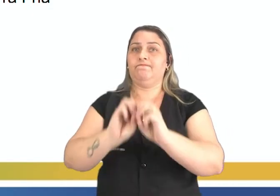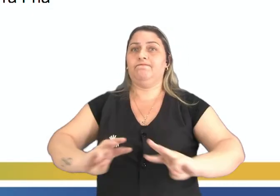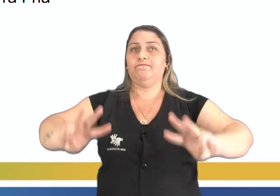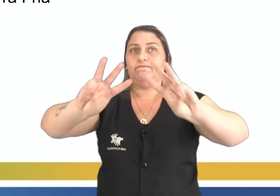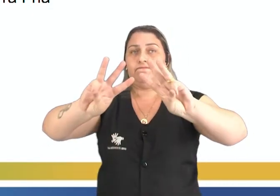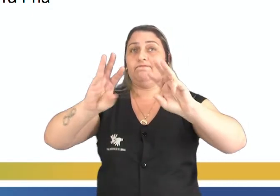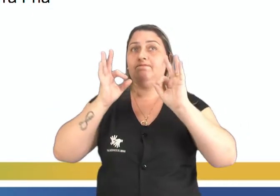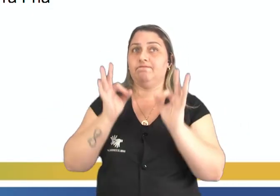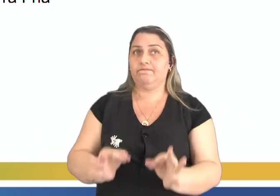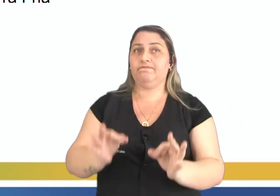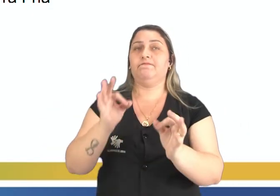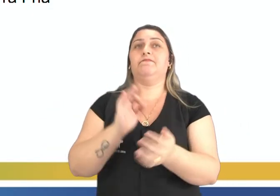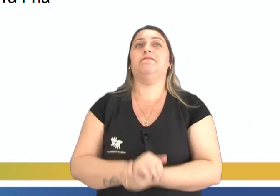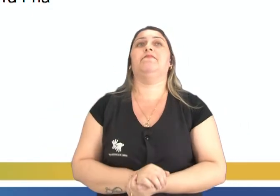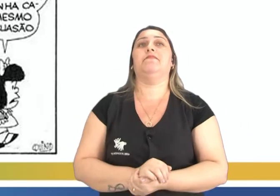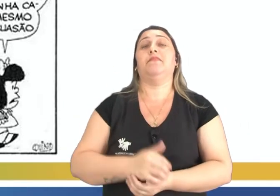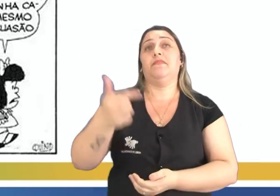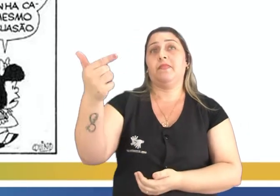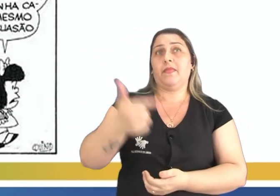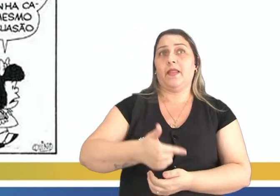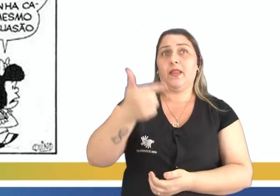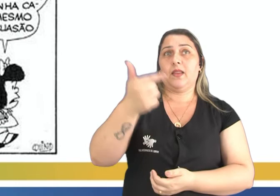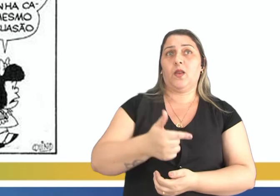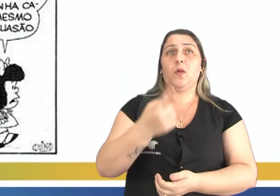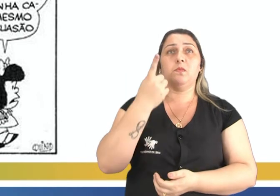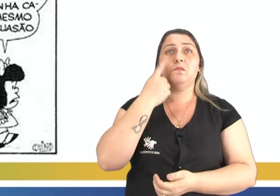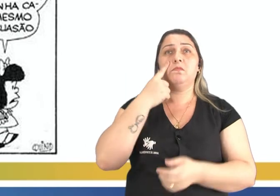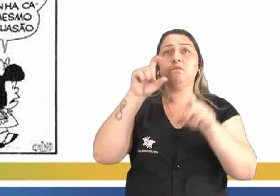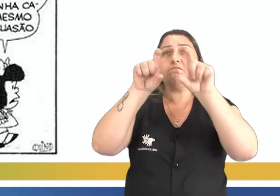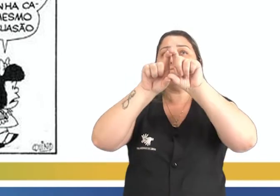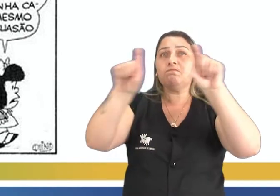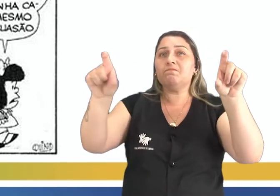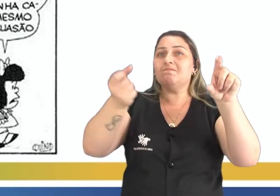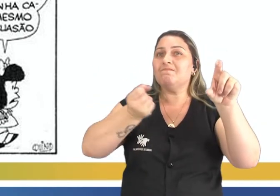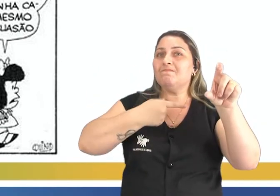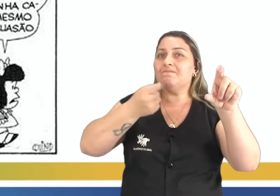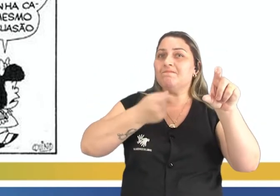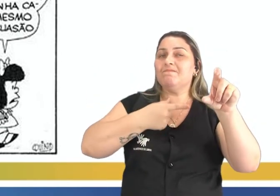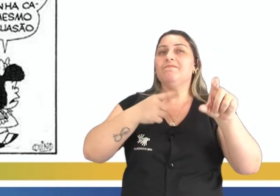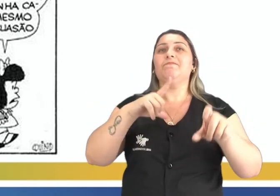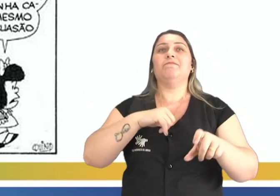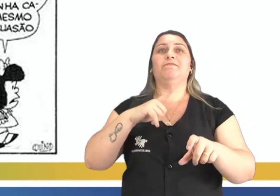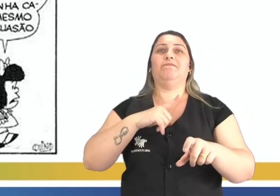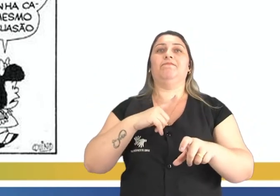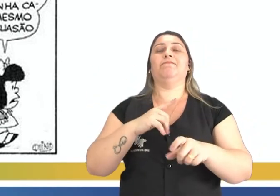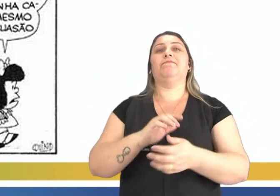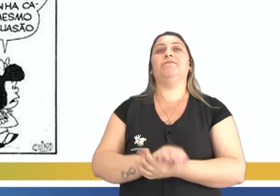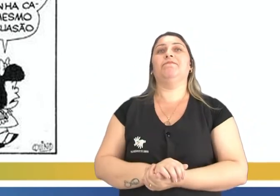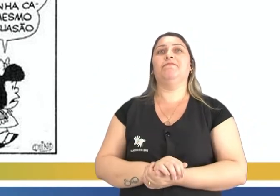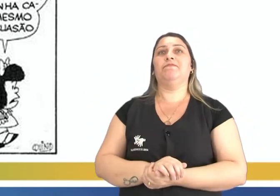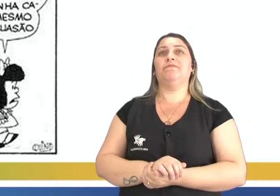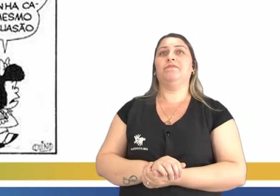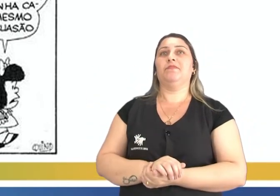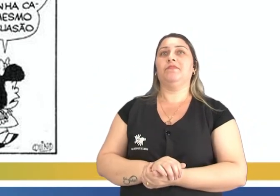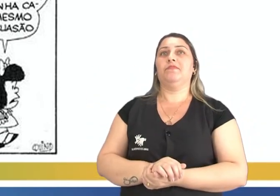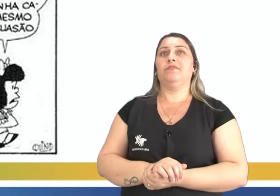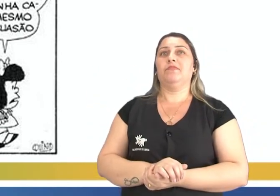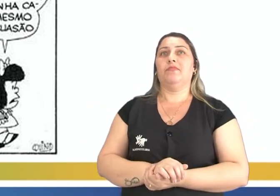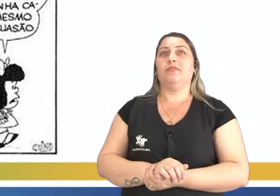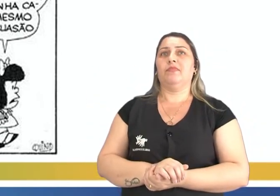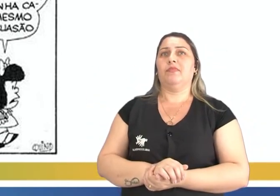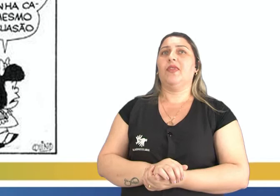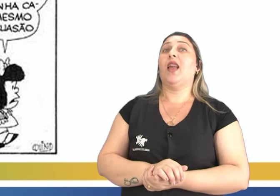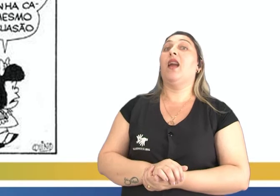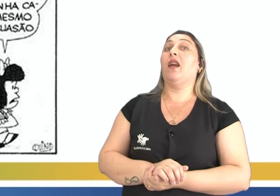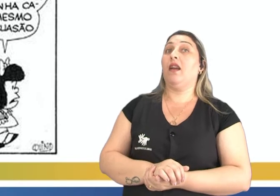disso, certo? Vamos lá, segunda questão. Observe a tirinha, tem uma tirinha da Mafalda. Aí ela diz,